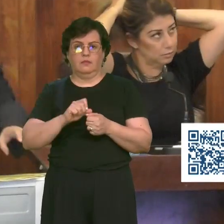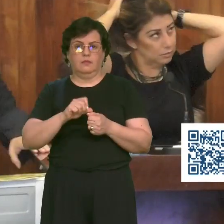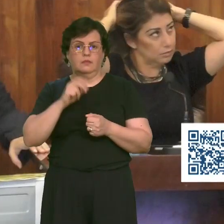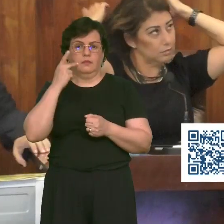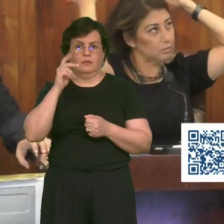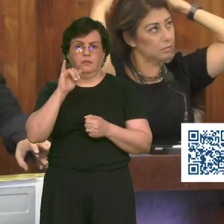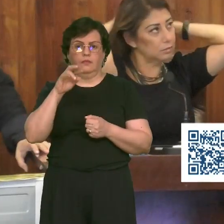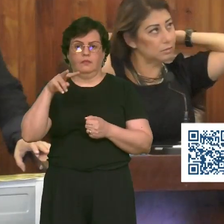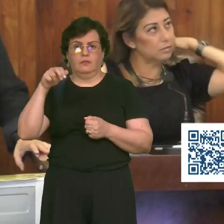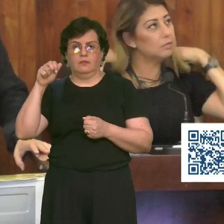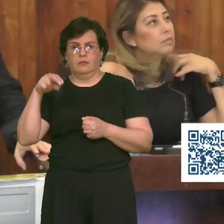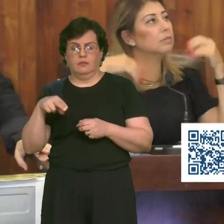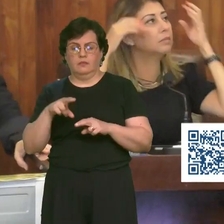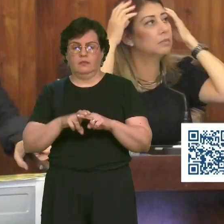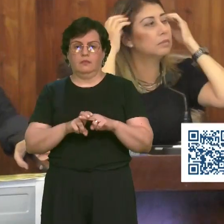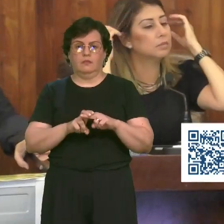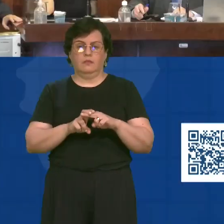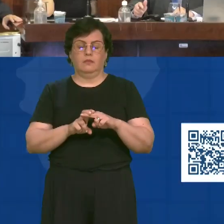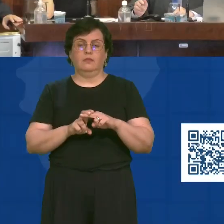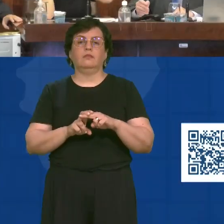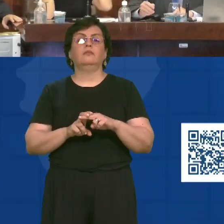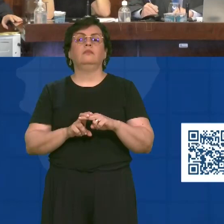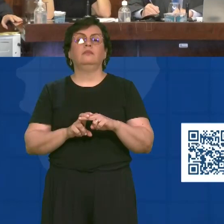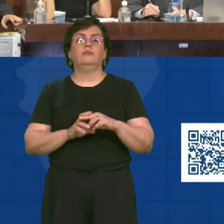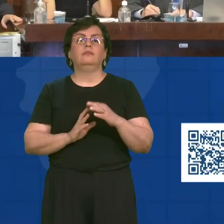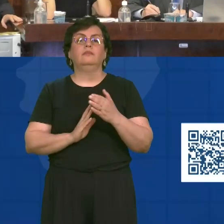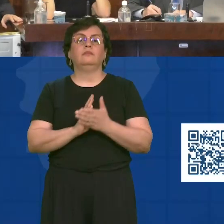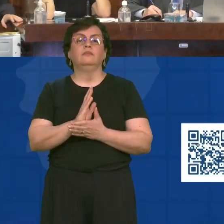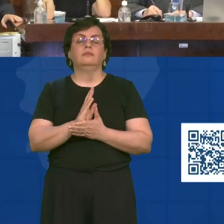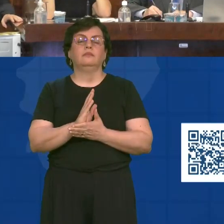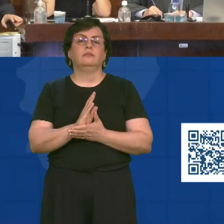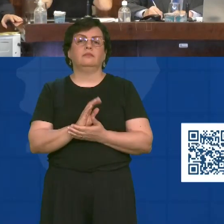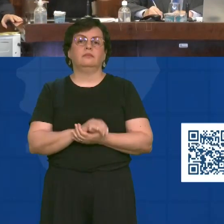vereador Ivan negão permaneça como se encontra aprovado